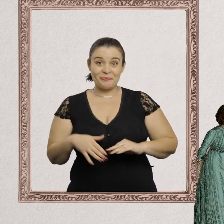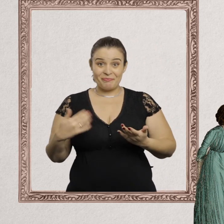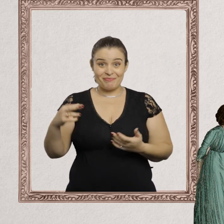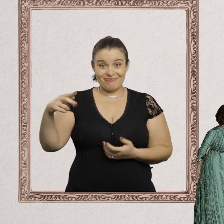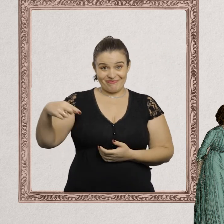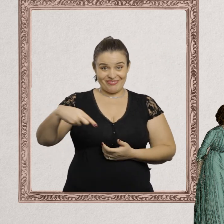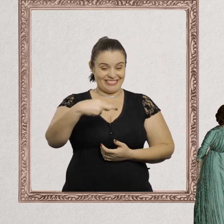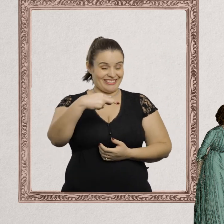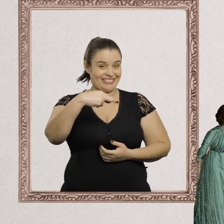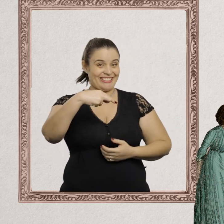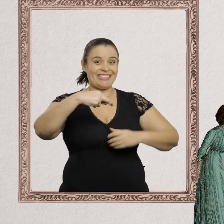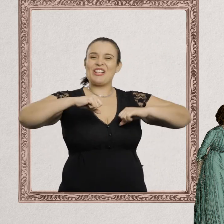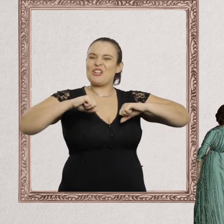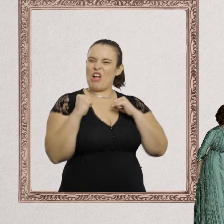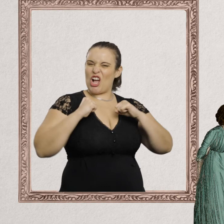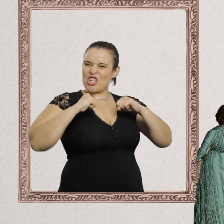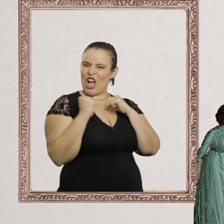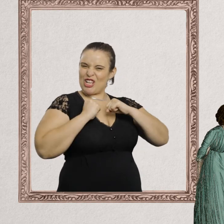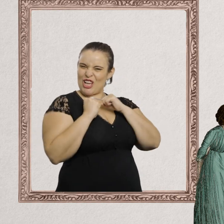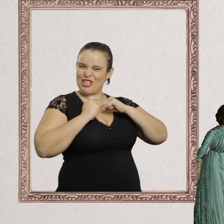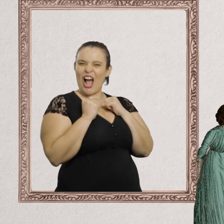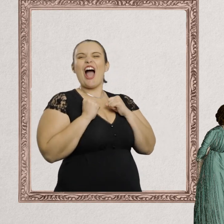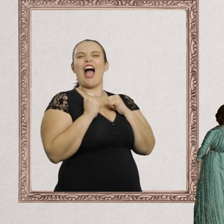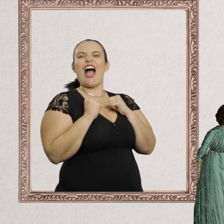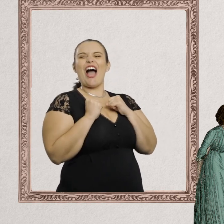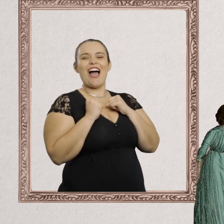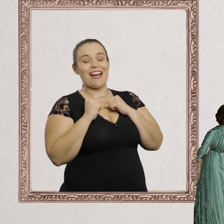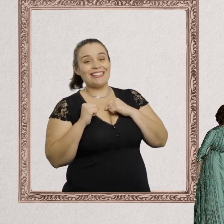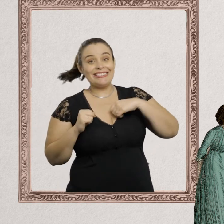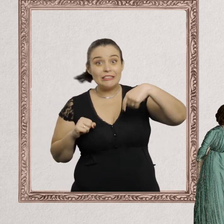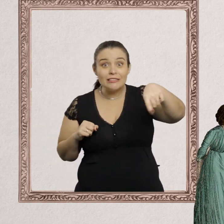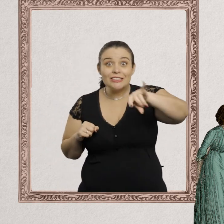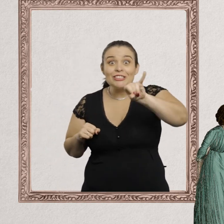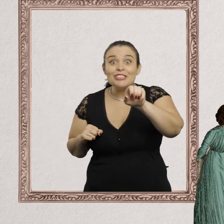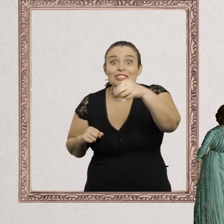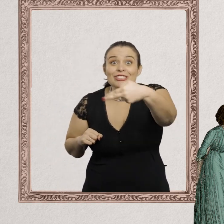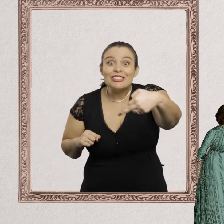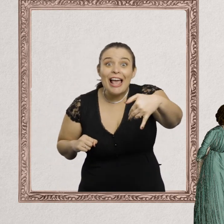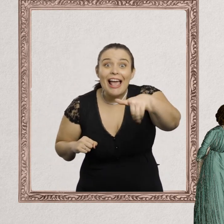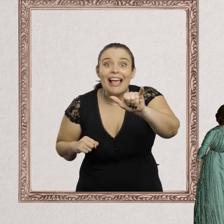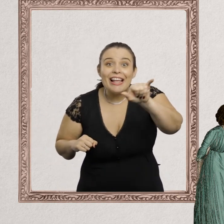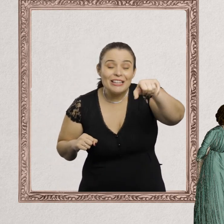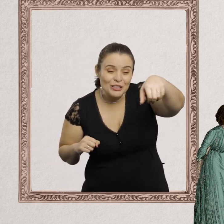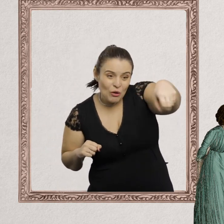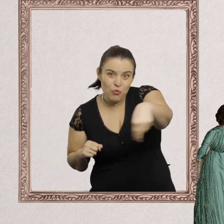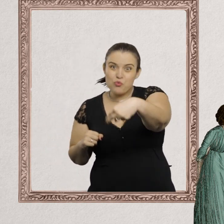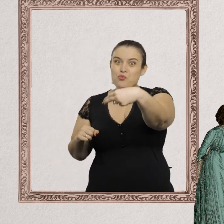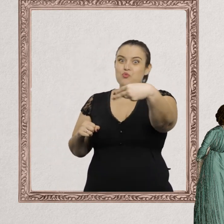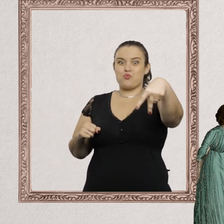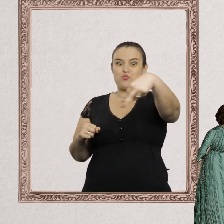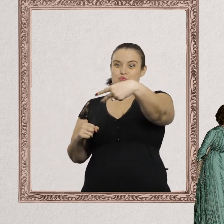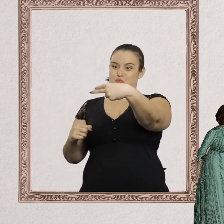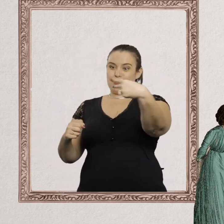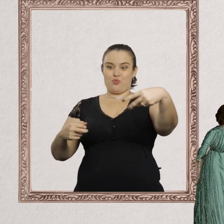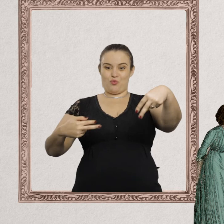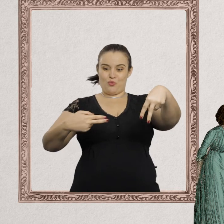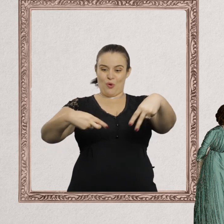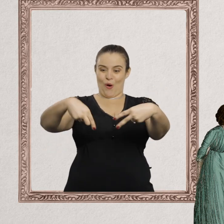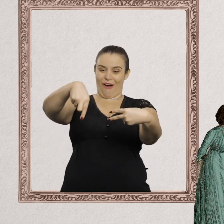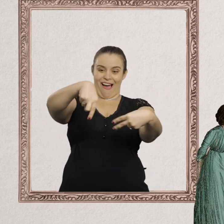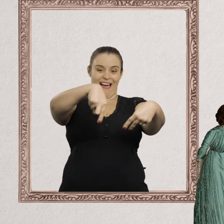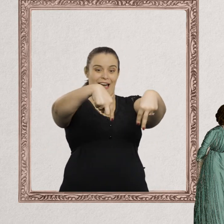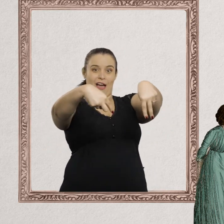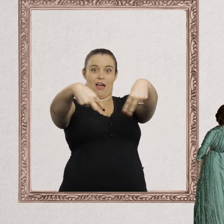você. Nesse momento, Peter cocoricou e Jane voou pelo quarto. Peter levantou o